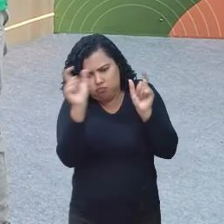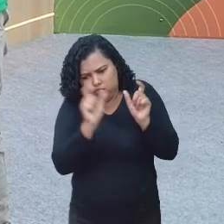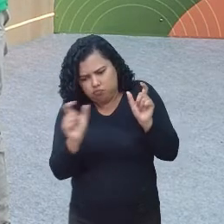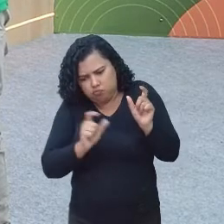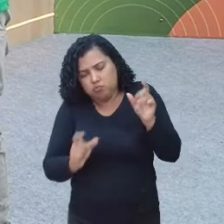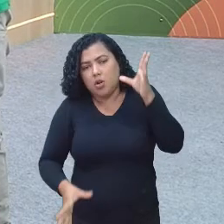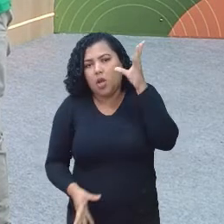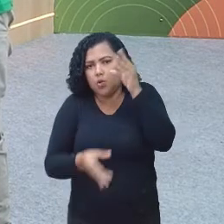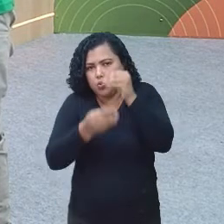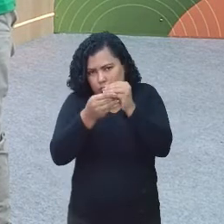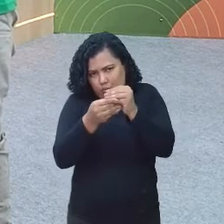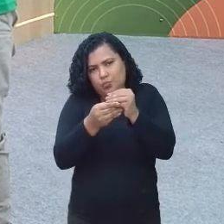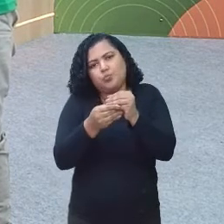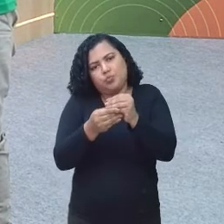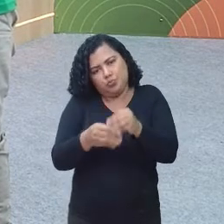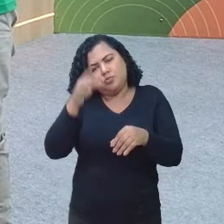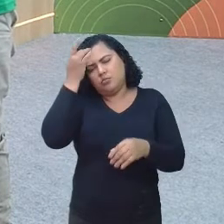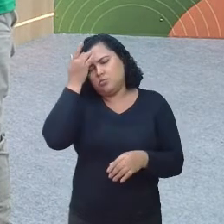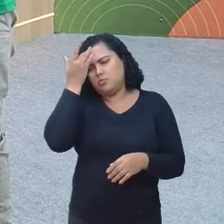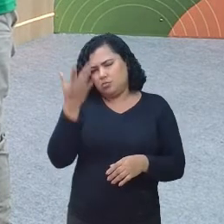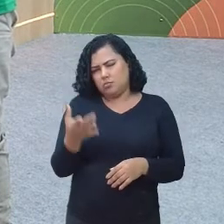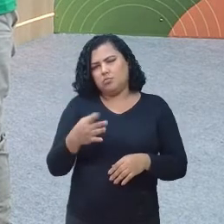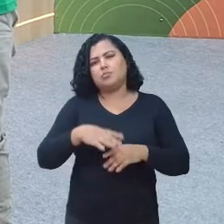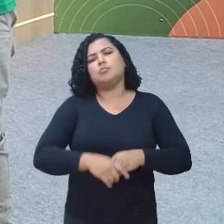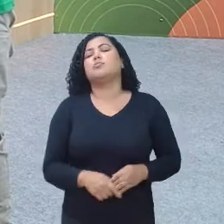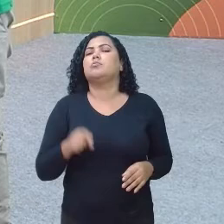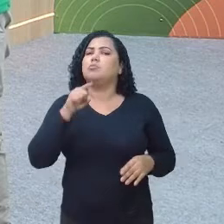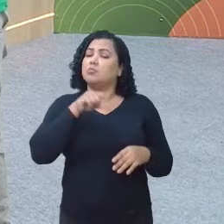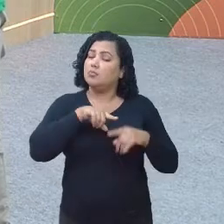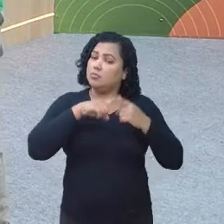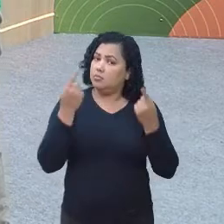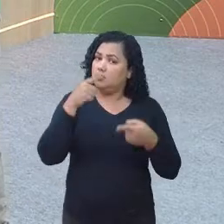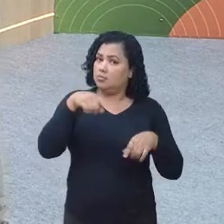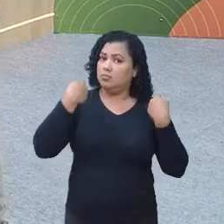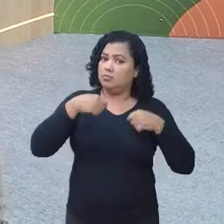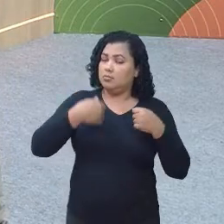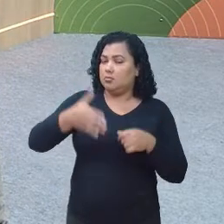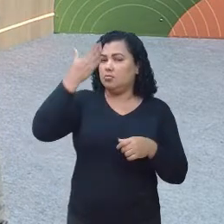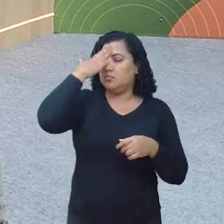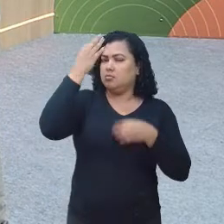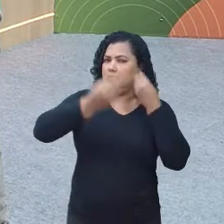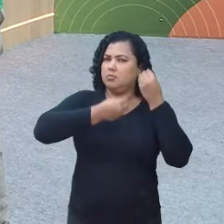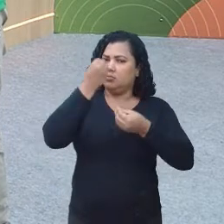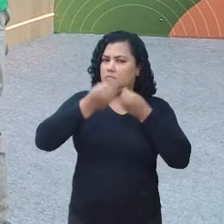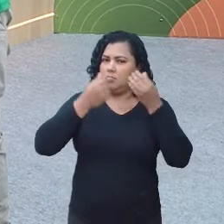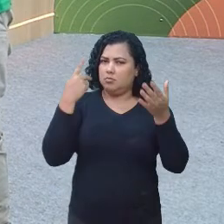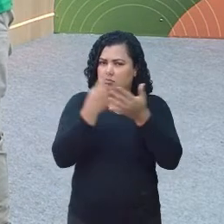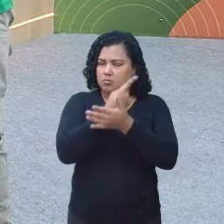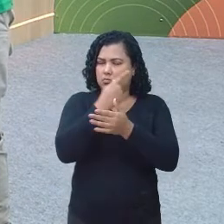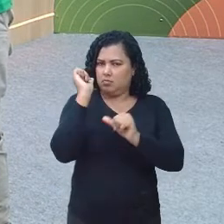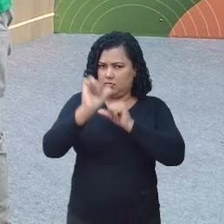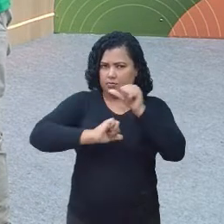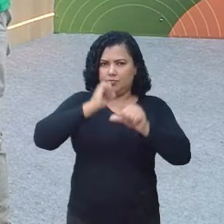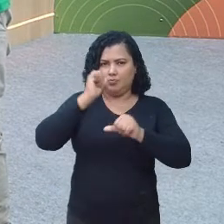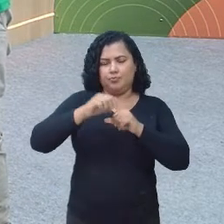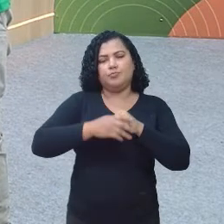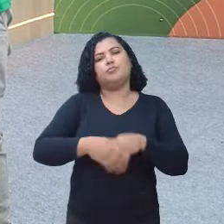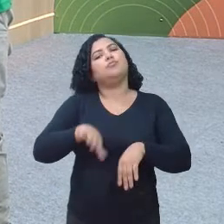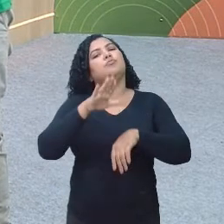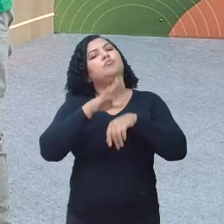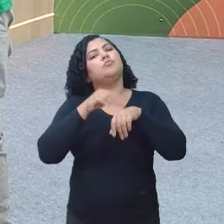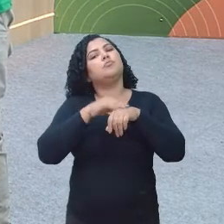escrever, contanto que você conheça como é que foi feita essa conversão, tá certo? Que é o que a gente chama em matemática